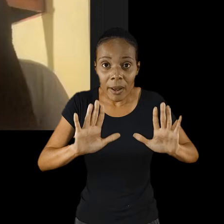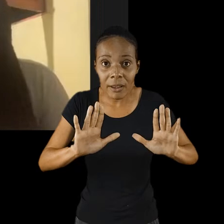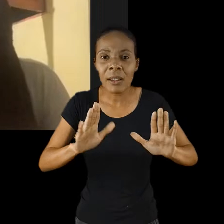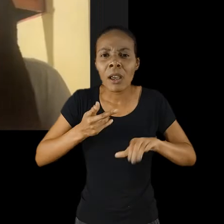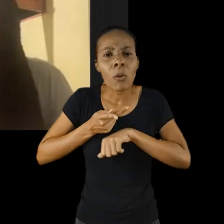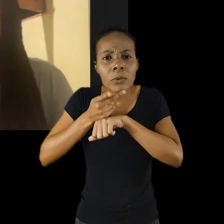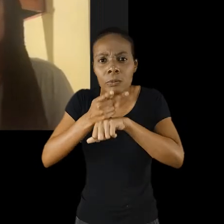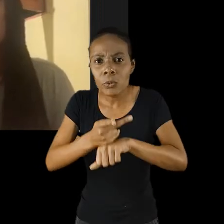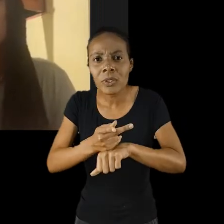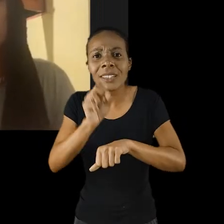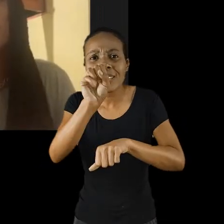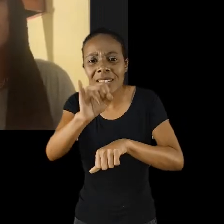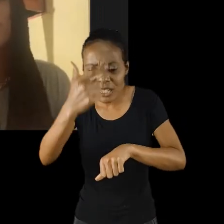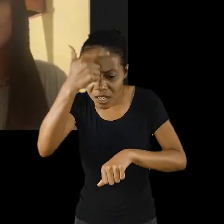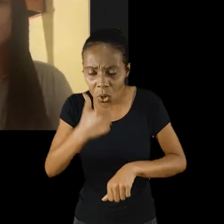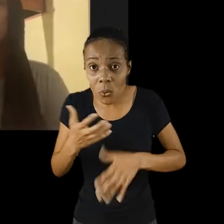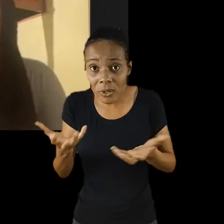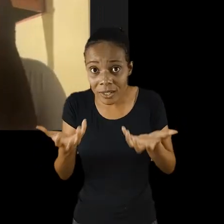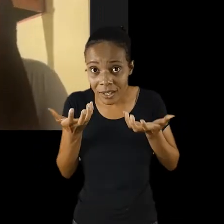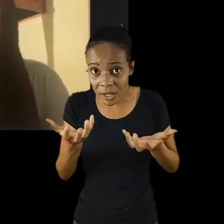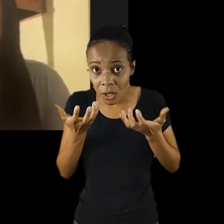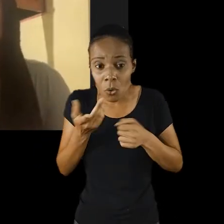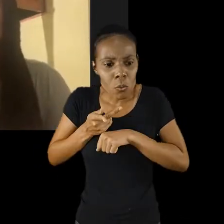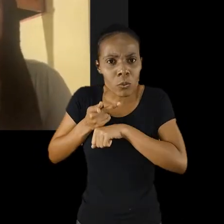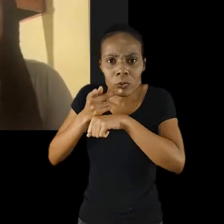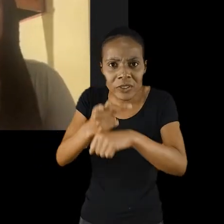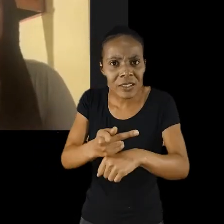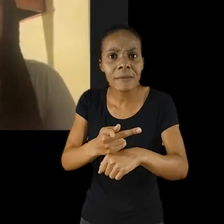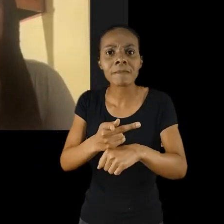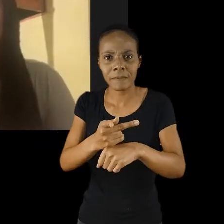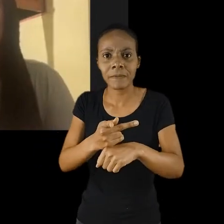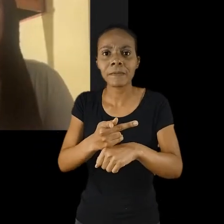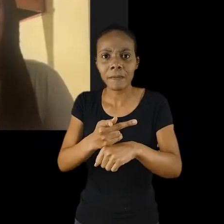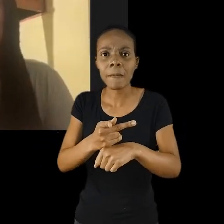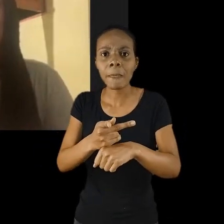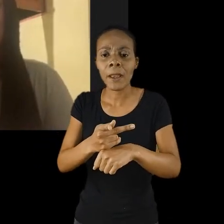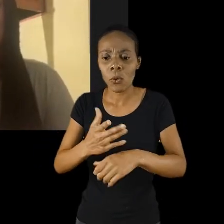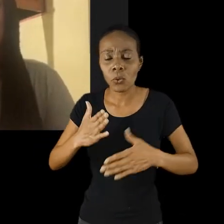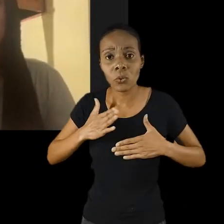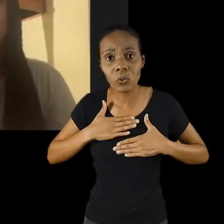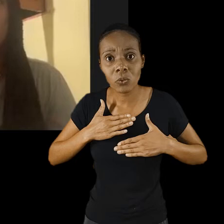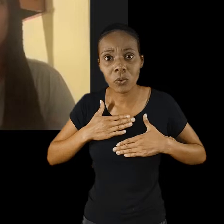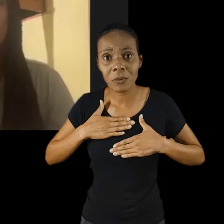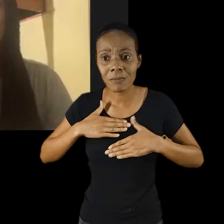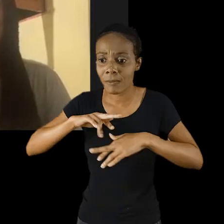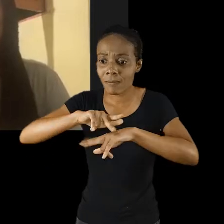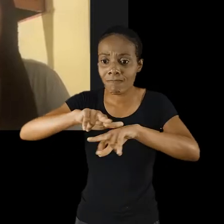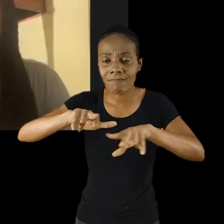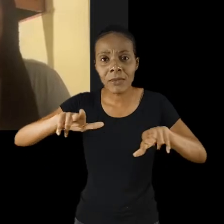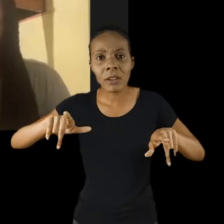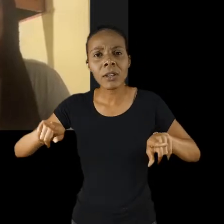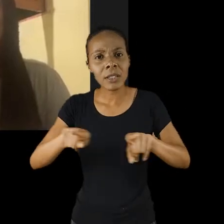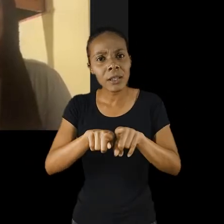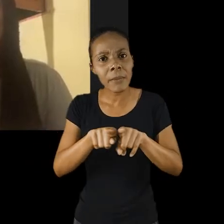quero, inclusive, continuar nesse resgate dos meus, inclusive, de trazer o conhecimento do outro,